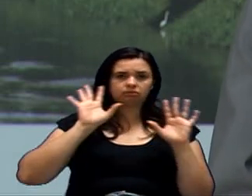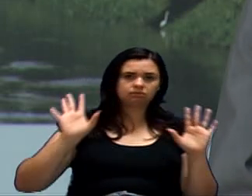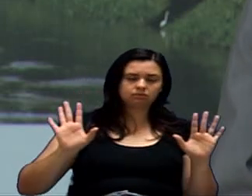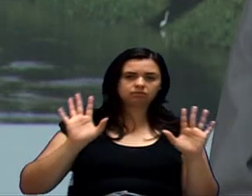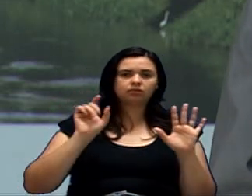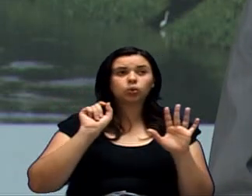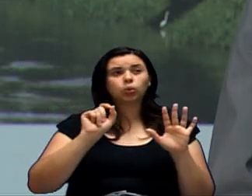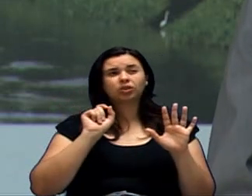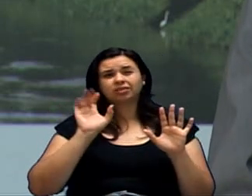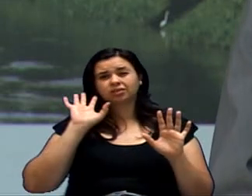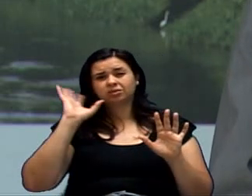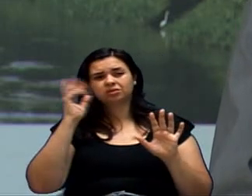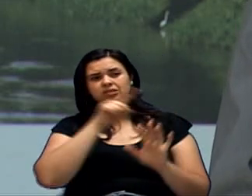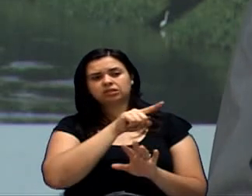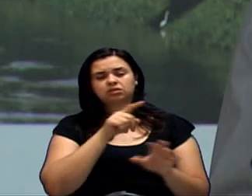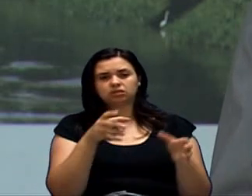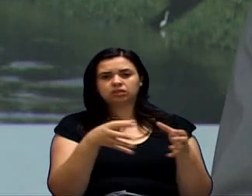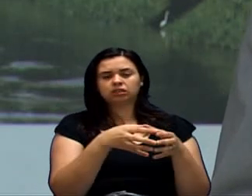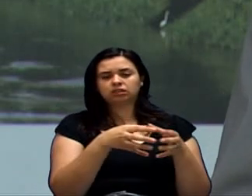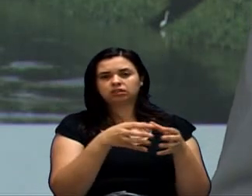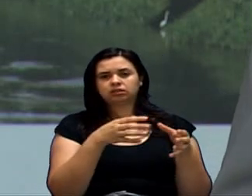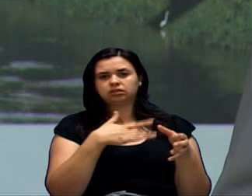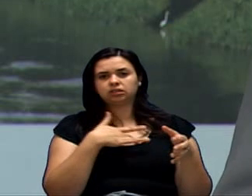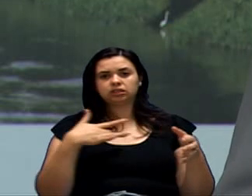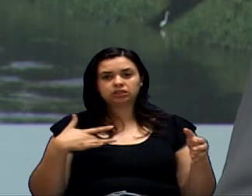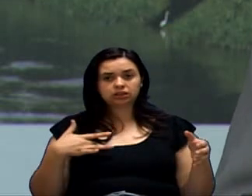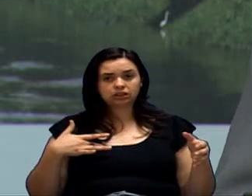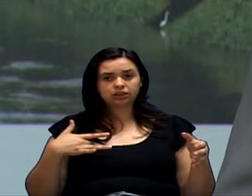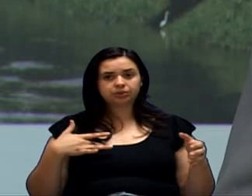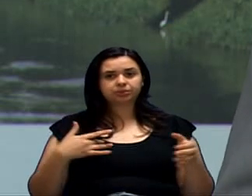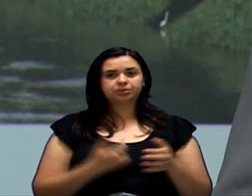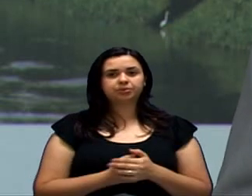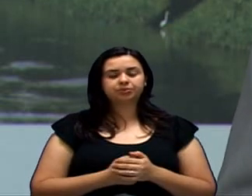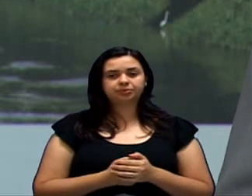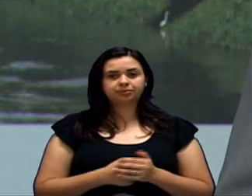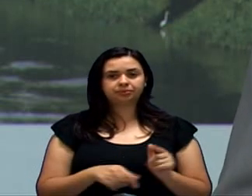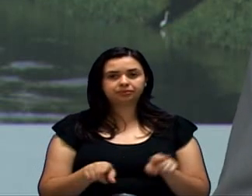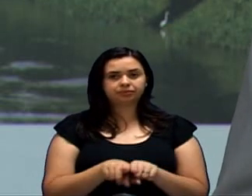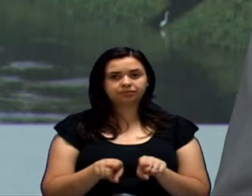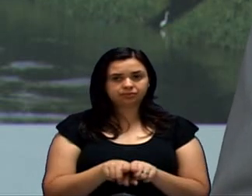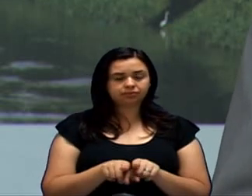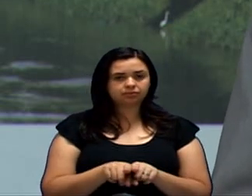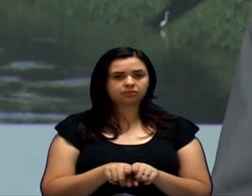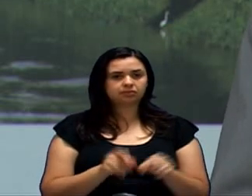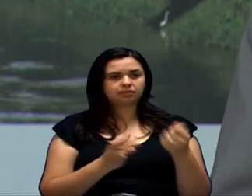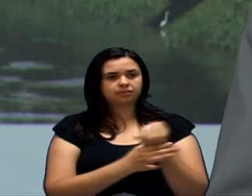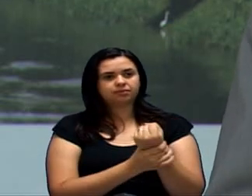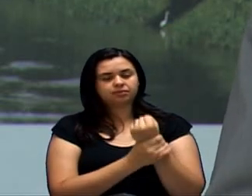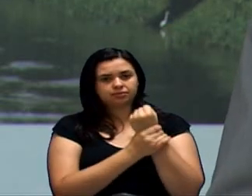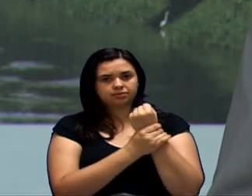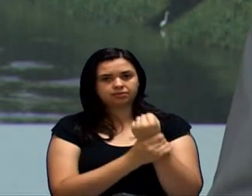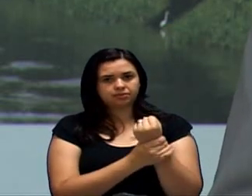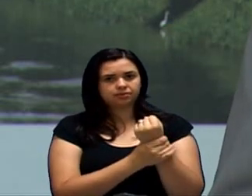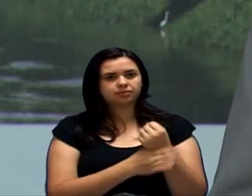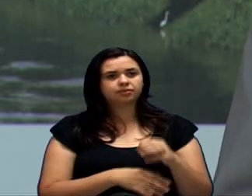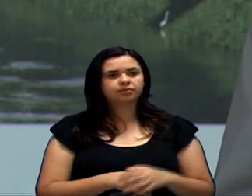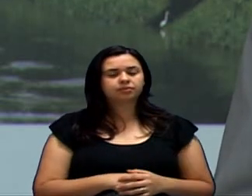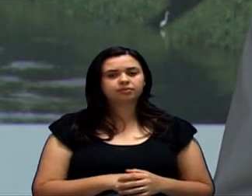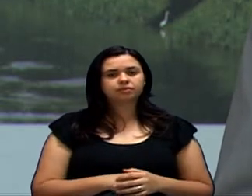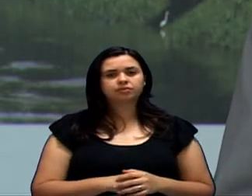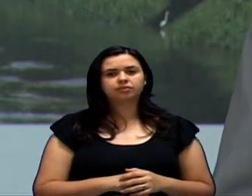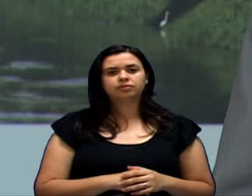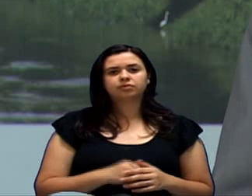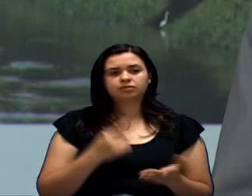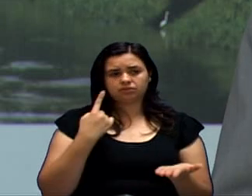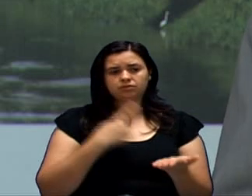o que está acontecendo na área da saúde, na área de seguridade, conforme foi